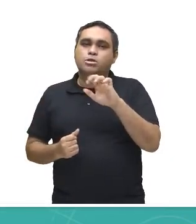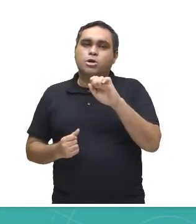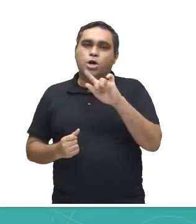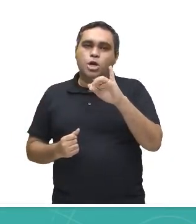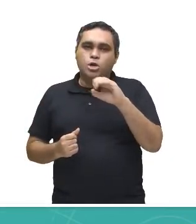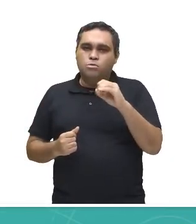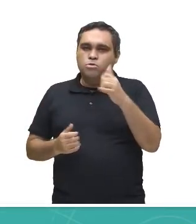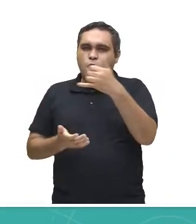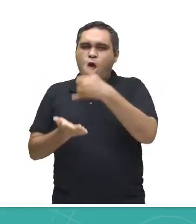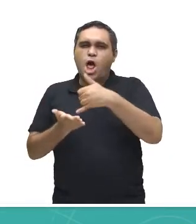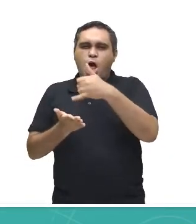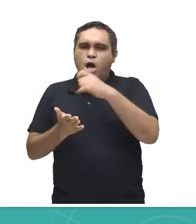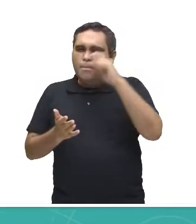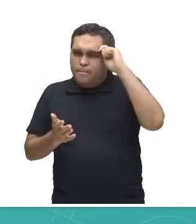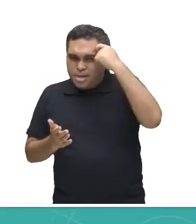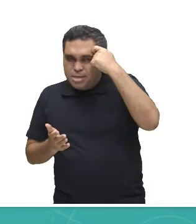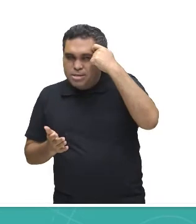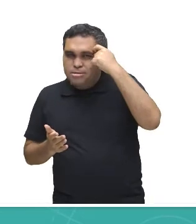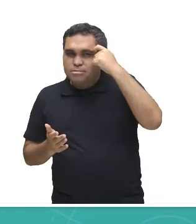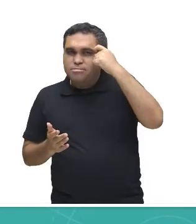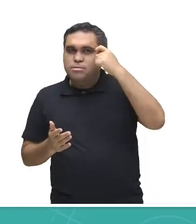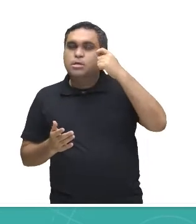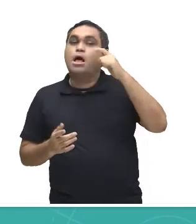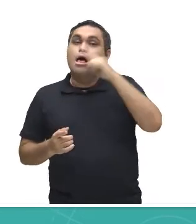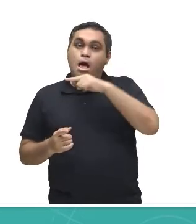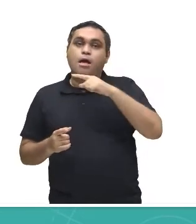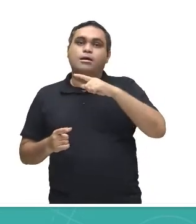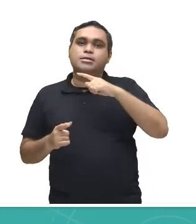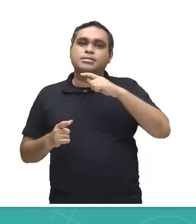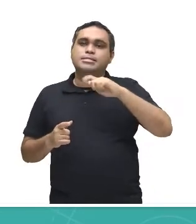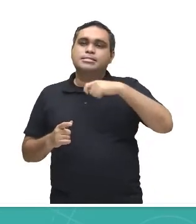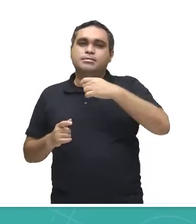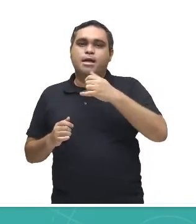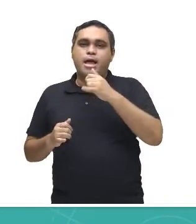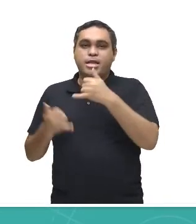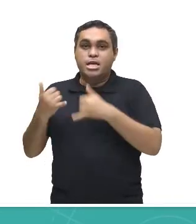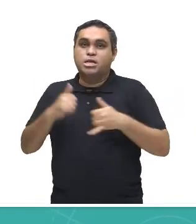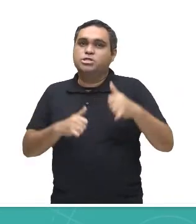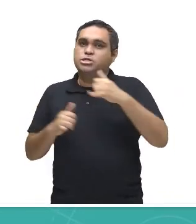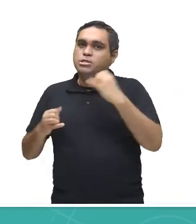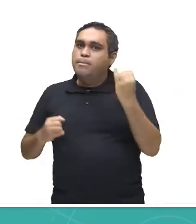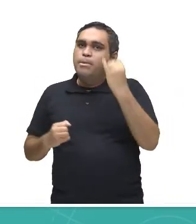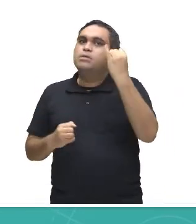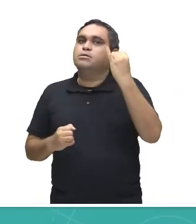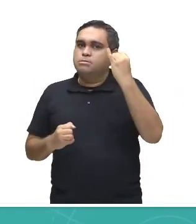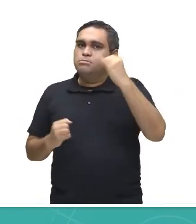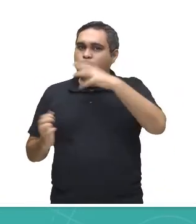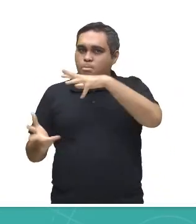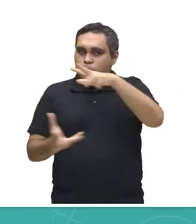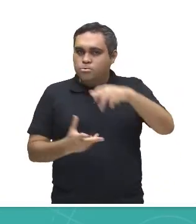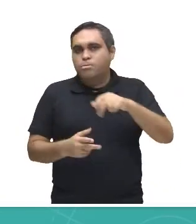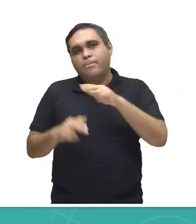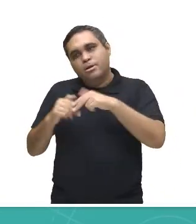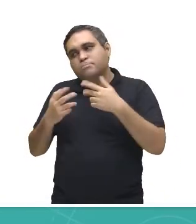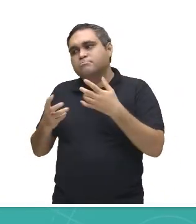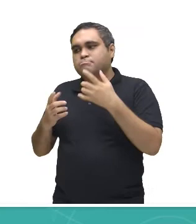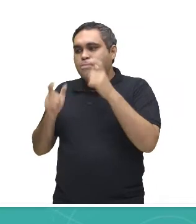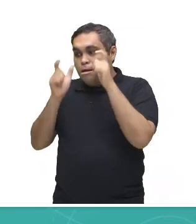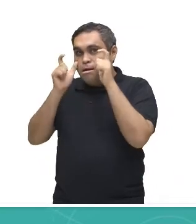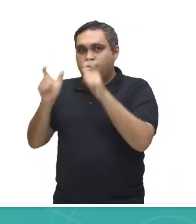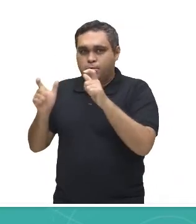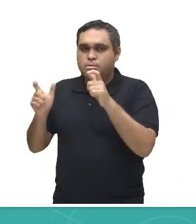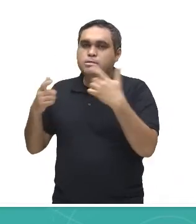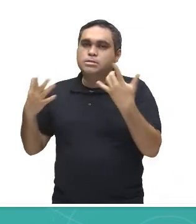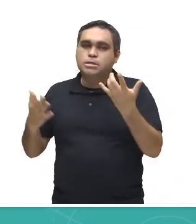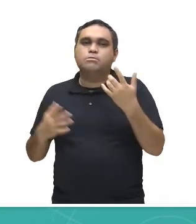né? Por vários fatores. Então, se aproveitando do endividamento dos egípcios com a construção do canal de Suez, a